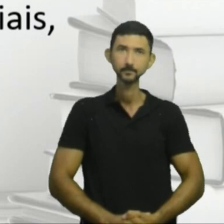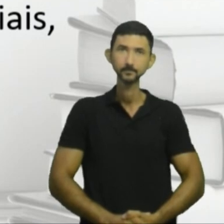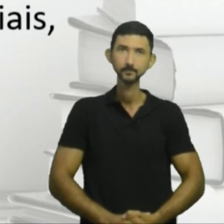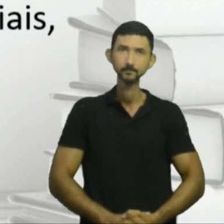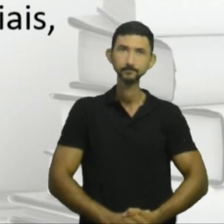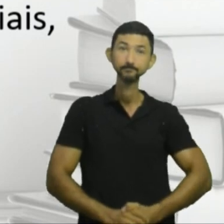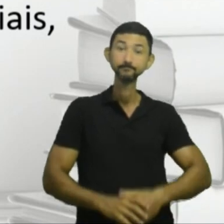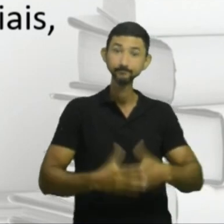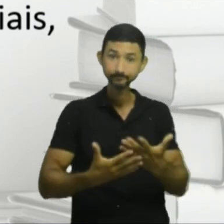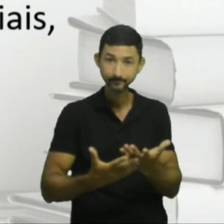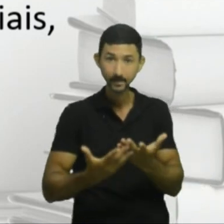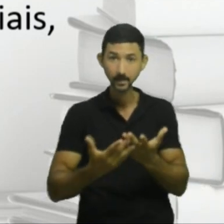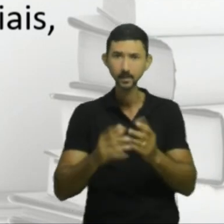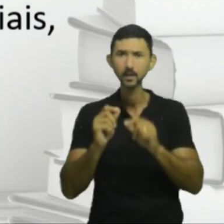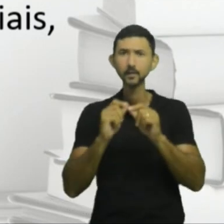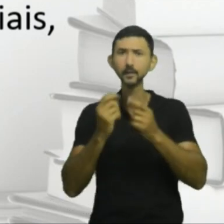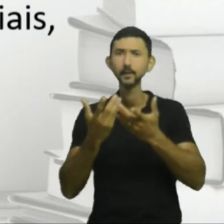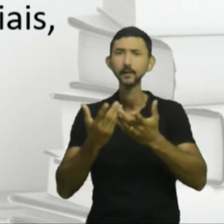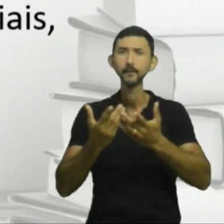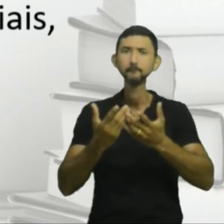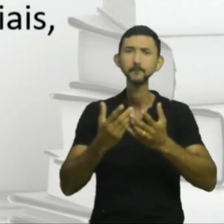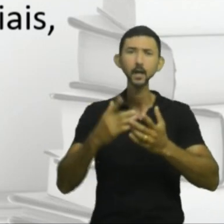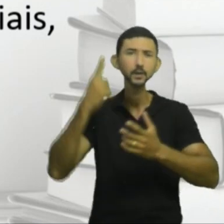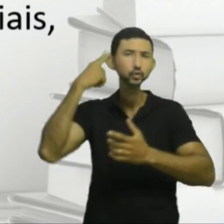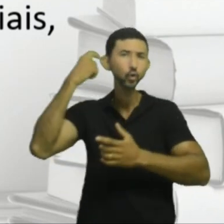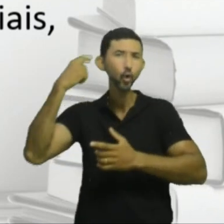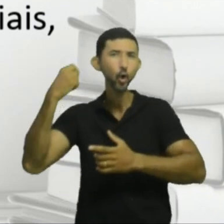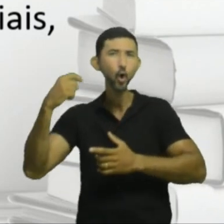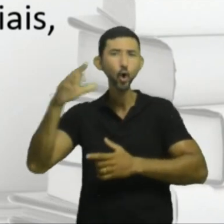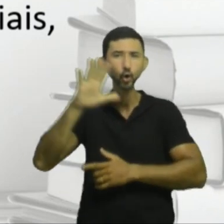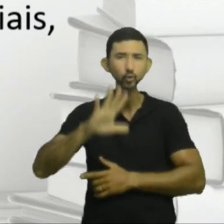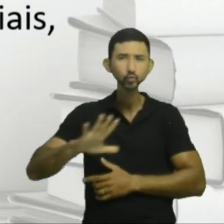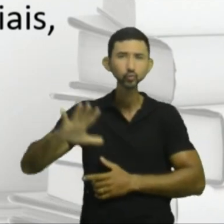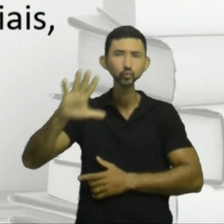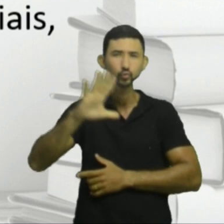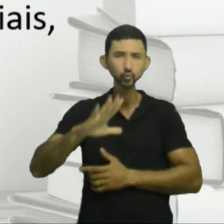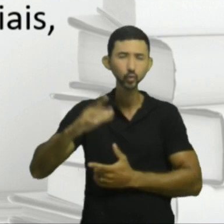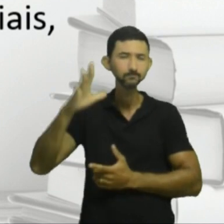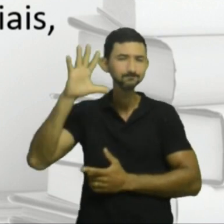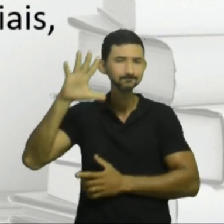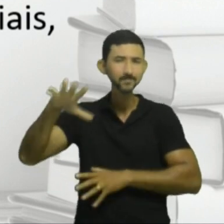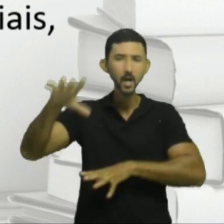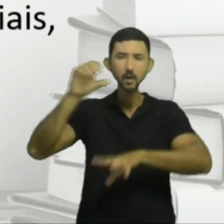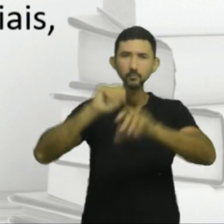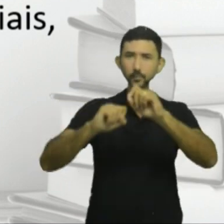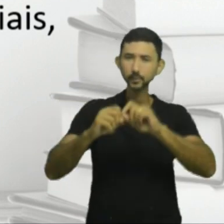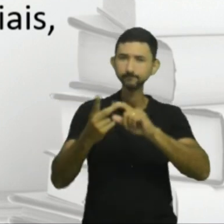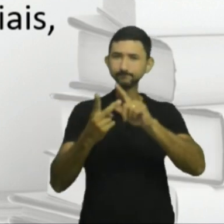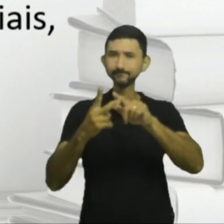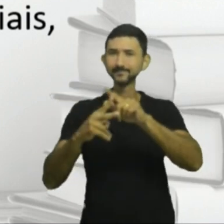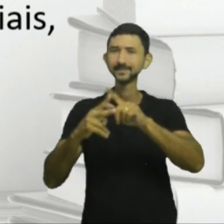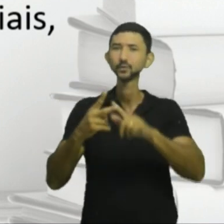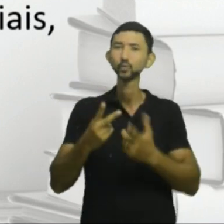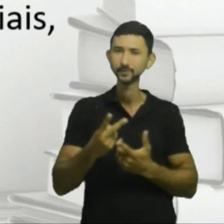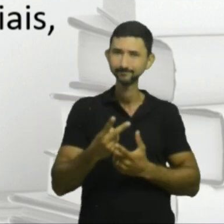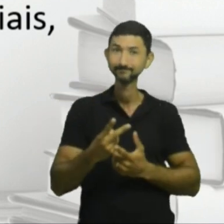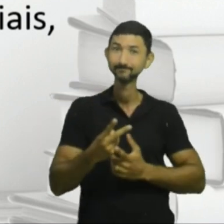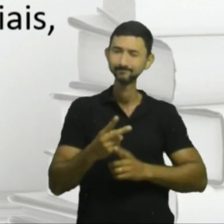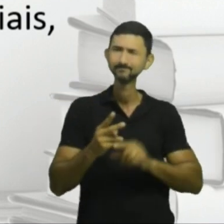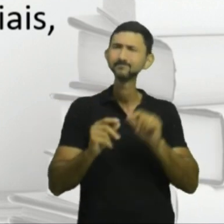Concluímos então que a propriedade da sonoridade ou do som se encontra em duas categorias.